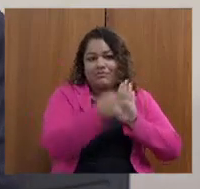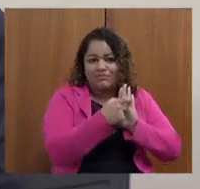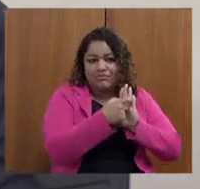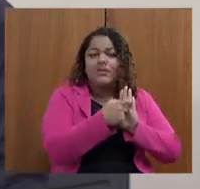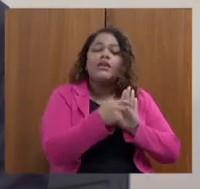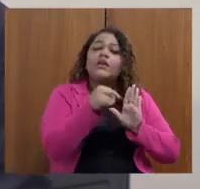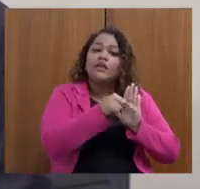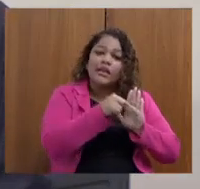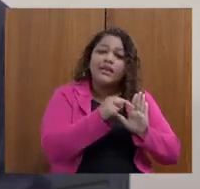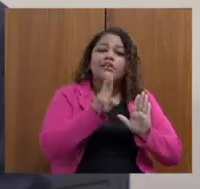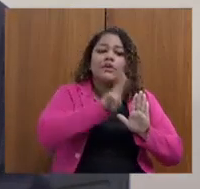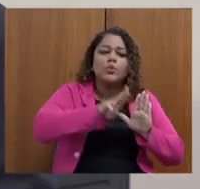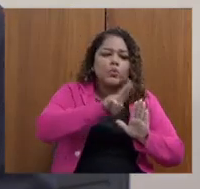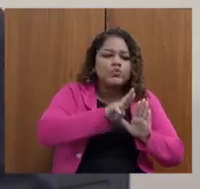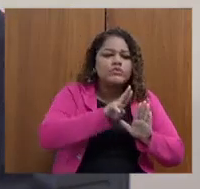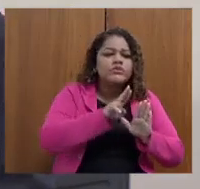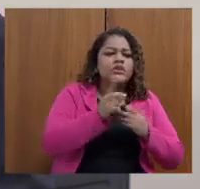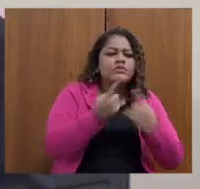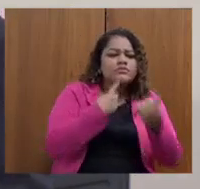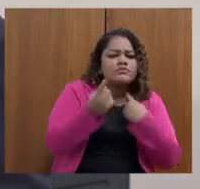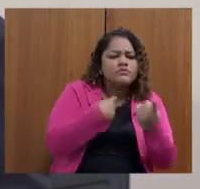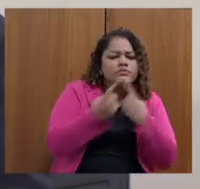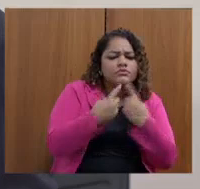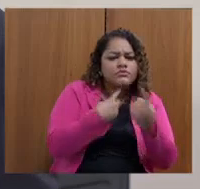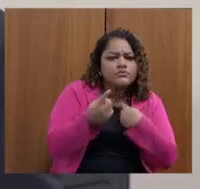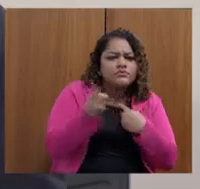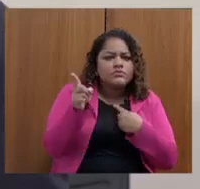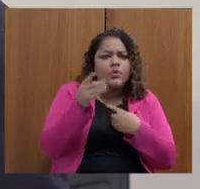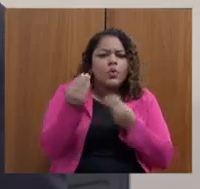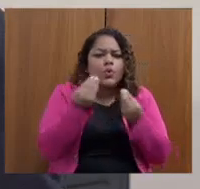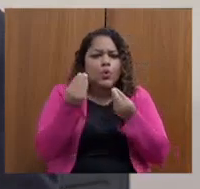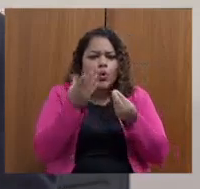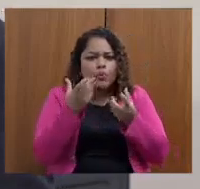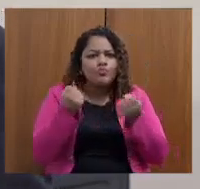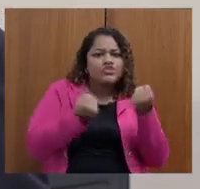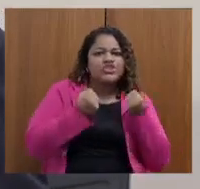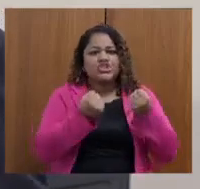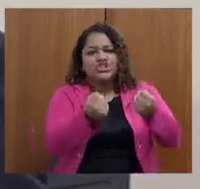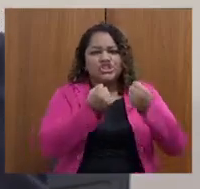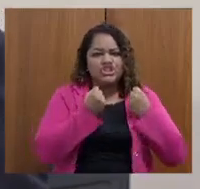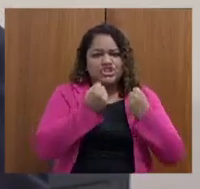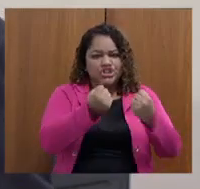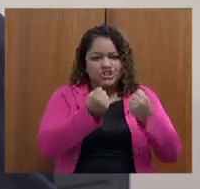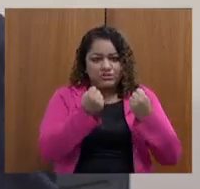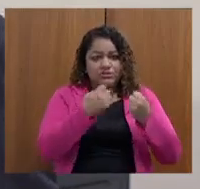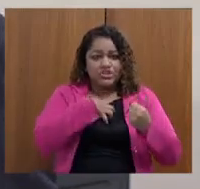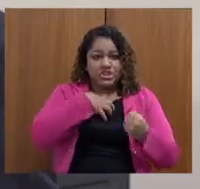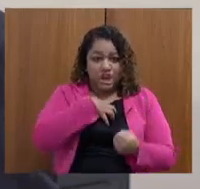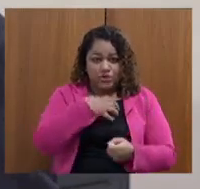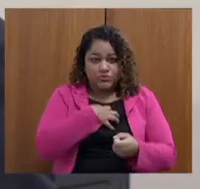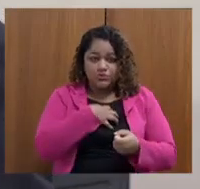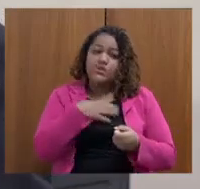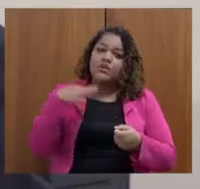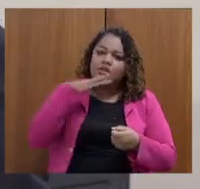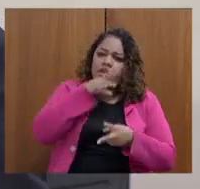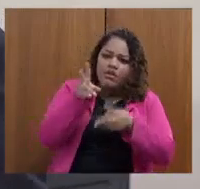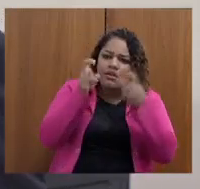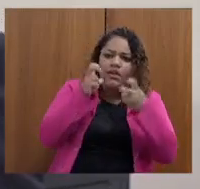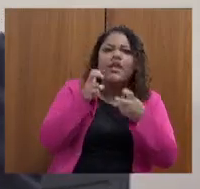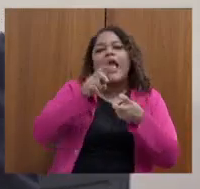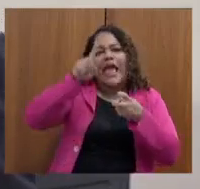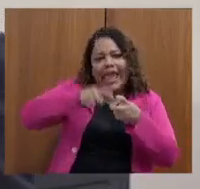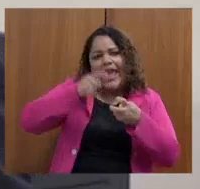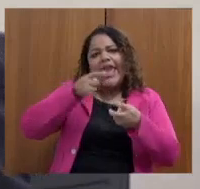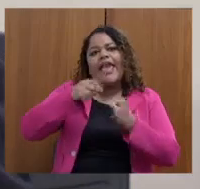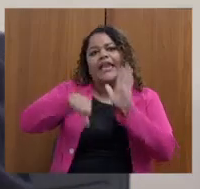e identificar comportamento criminoso pegamos um veículo com essa tecnologia com